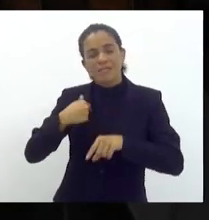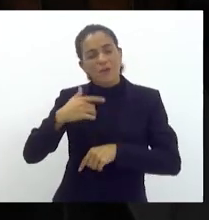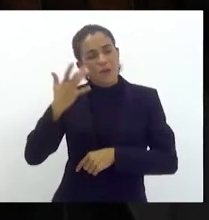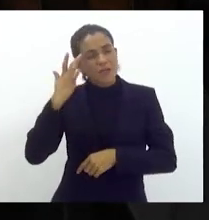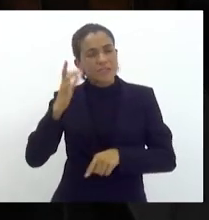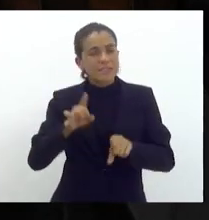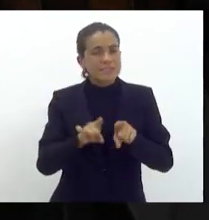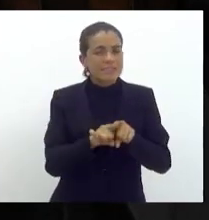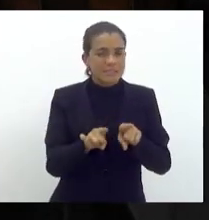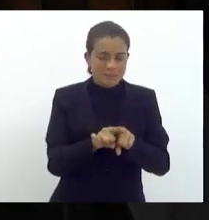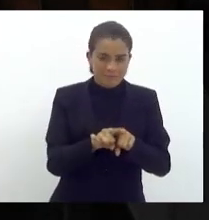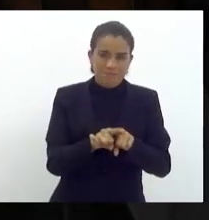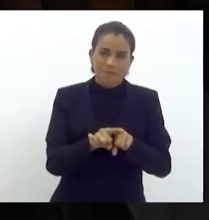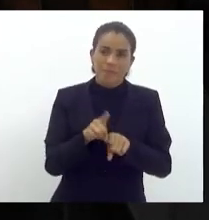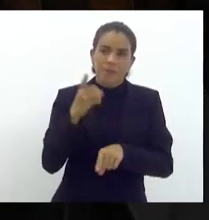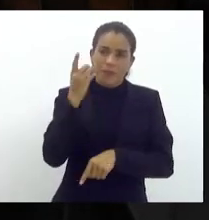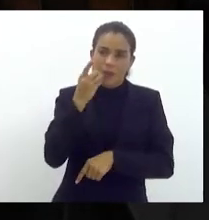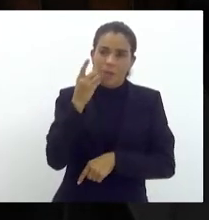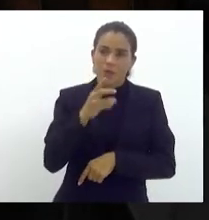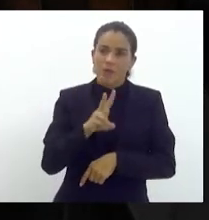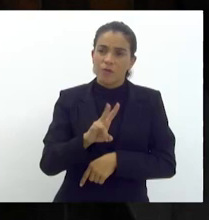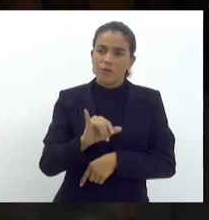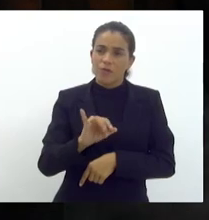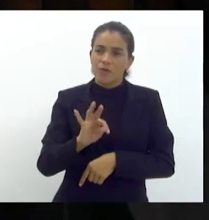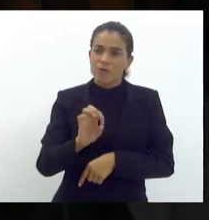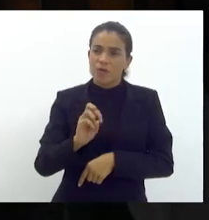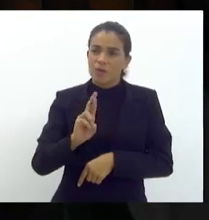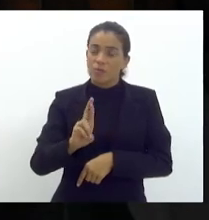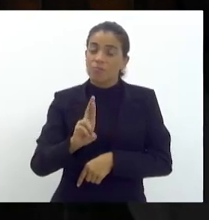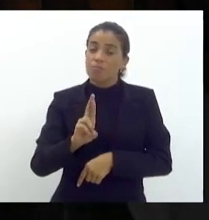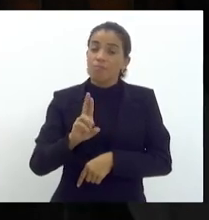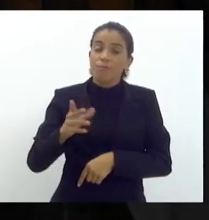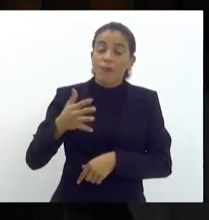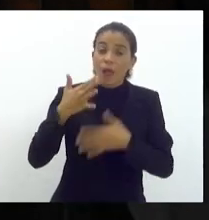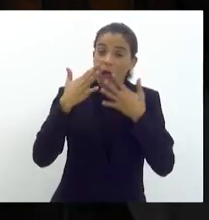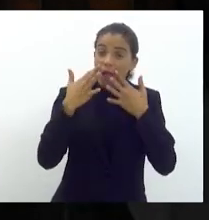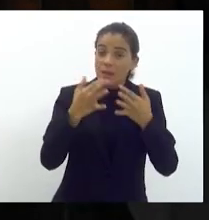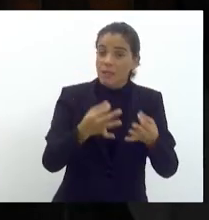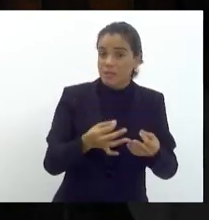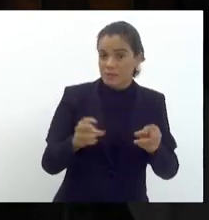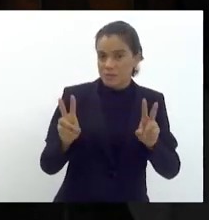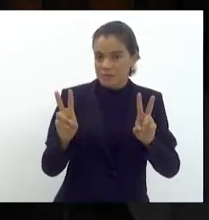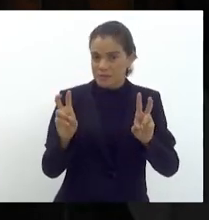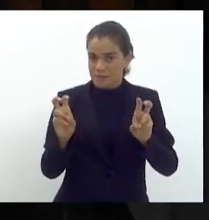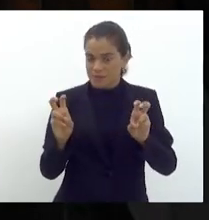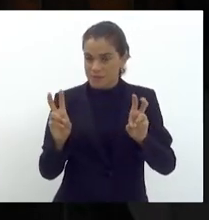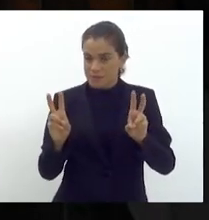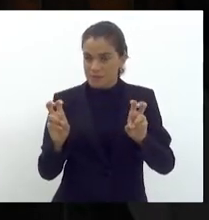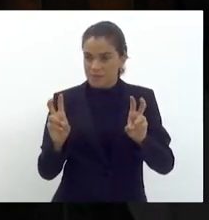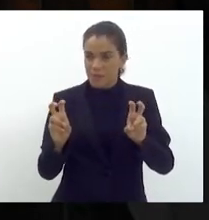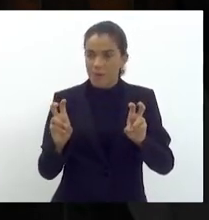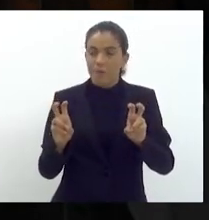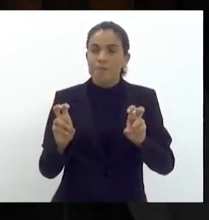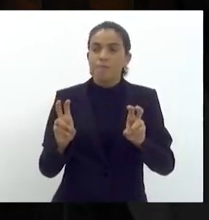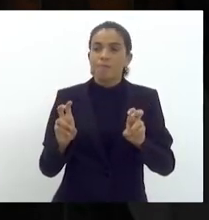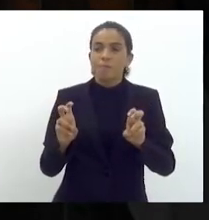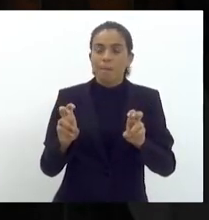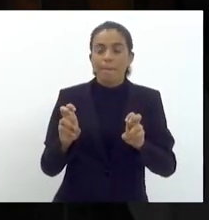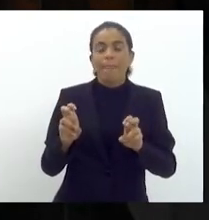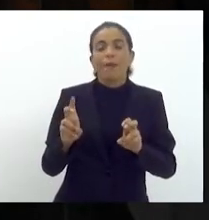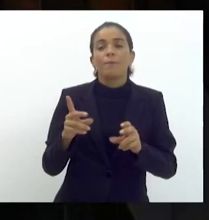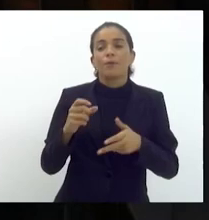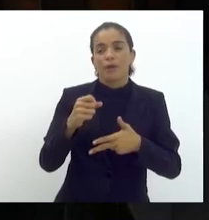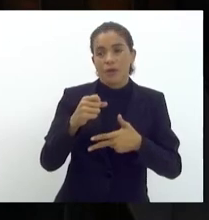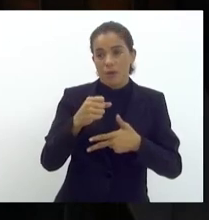Deputado Vitor oportuno chamar atenção Para esse tema que o poder